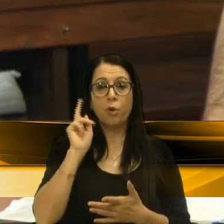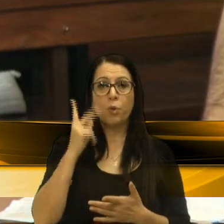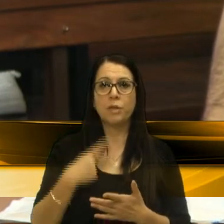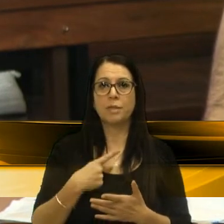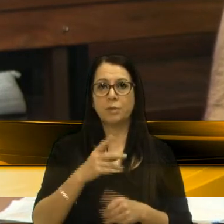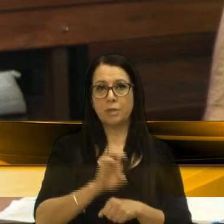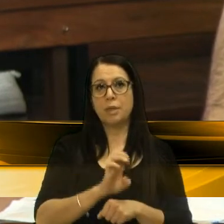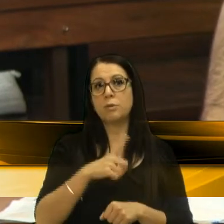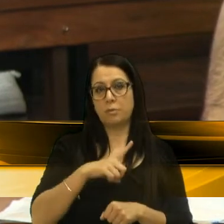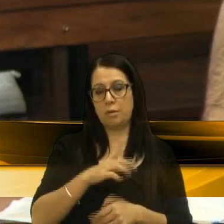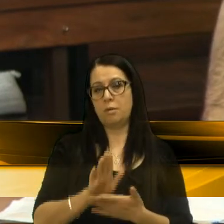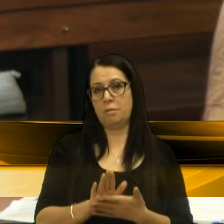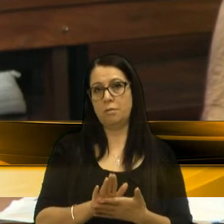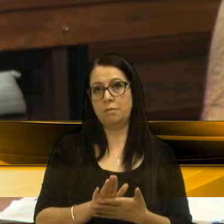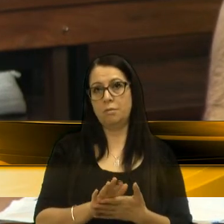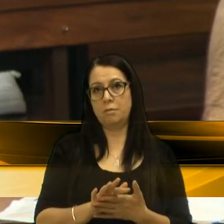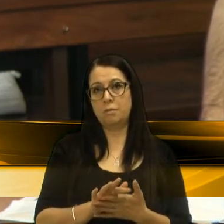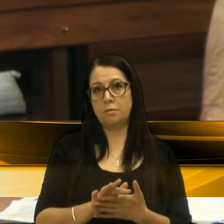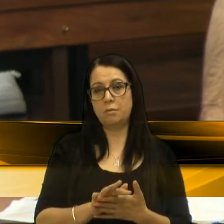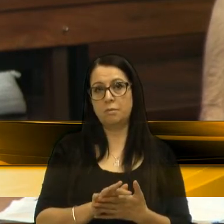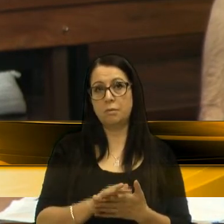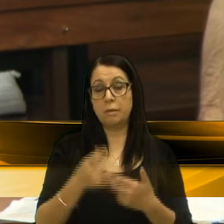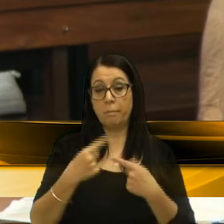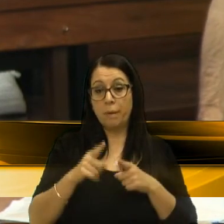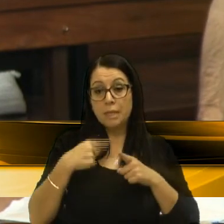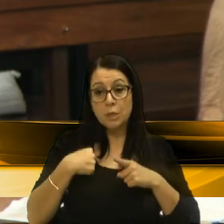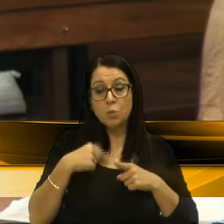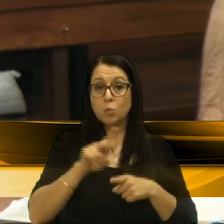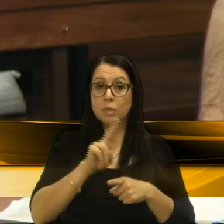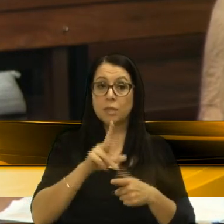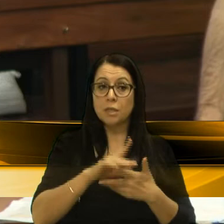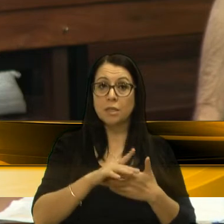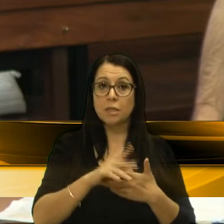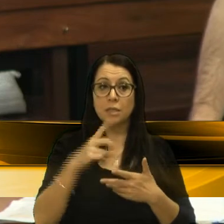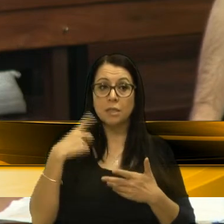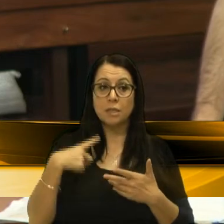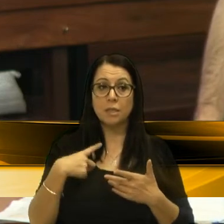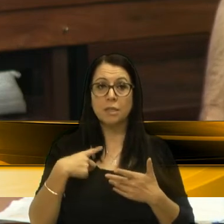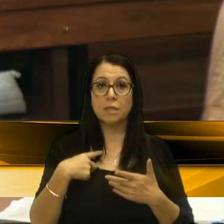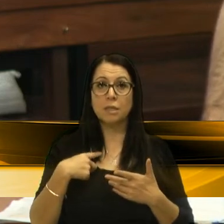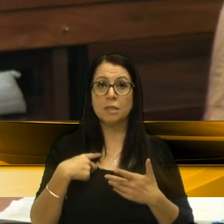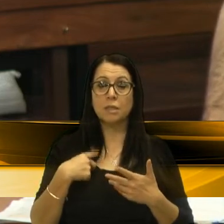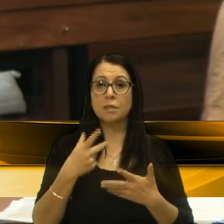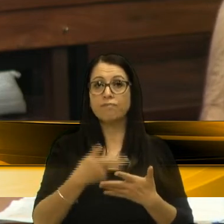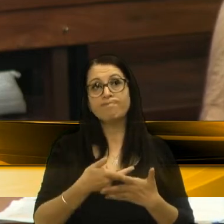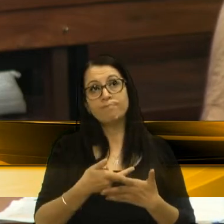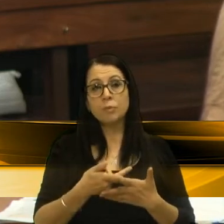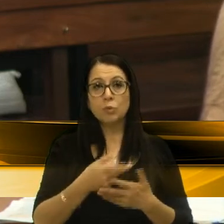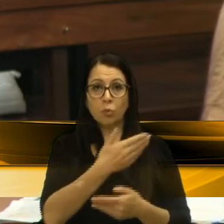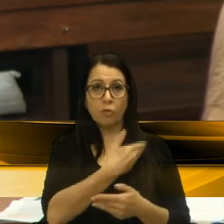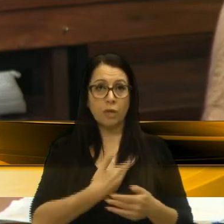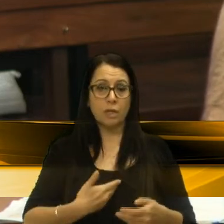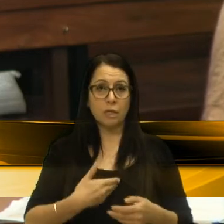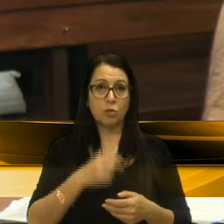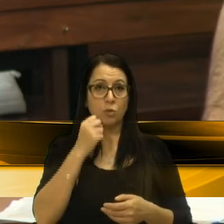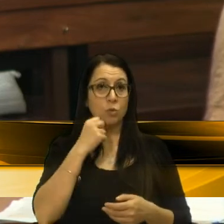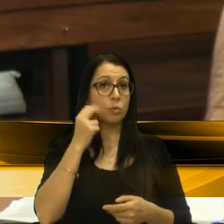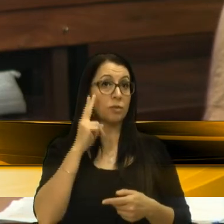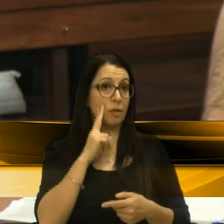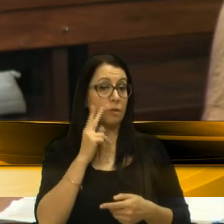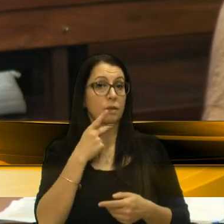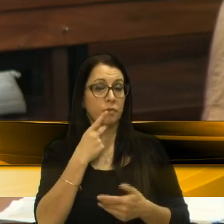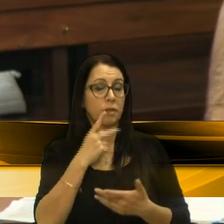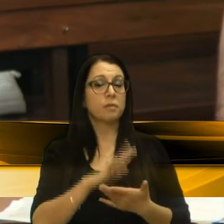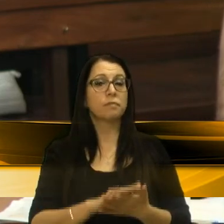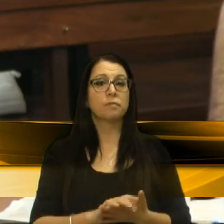Estado tem problemas financeiros. Mas eu usaria aqui, vereadora Denise, uma expressão do então governador Tarso Genro, que ele